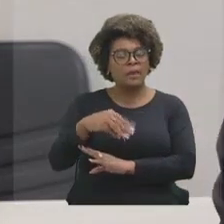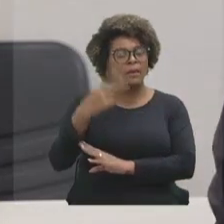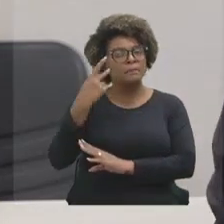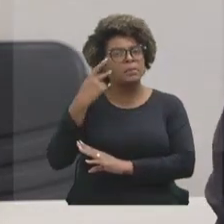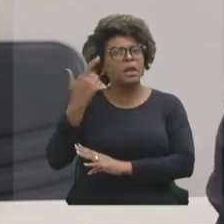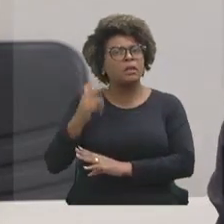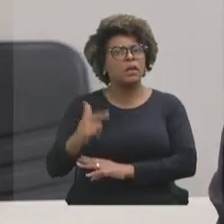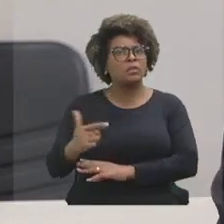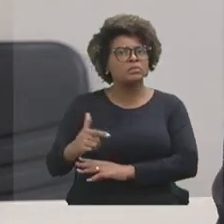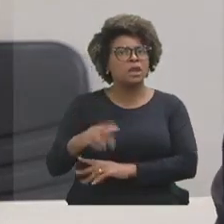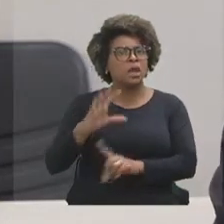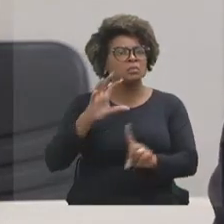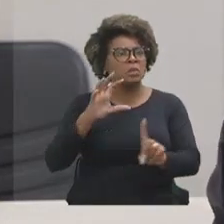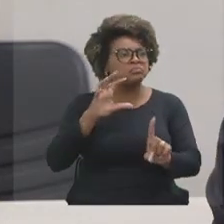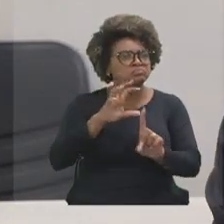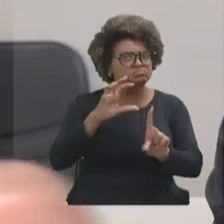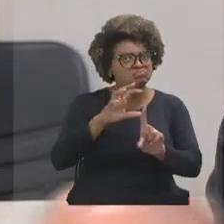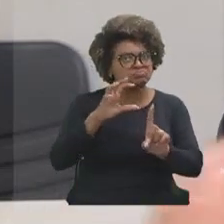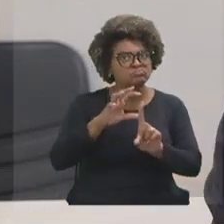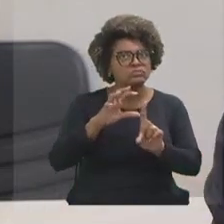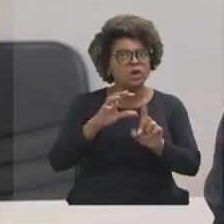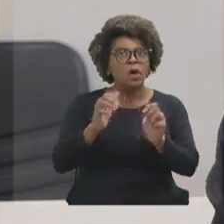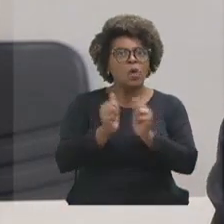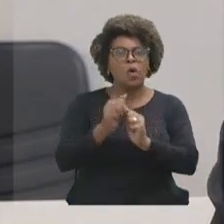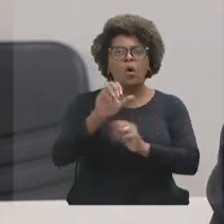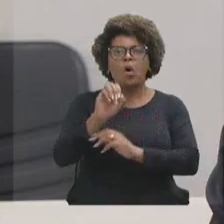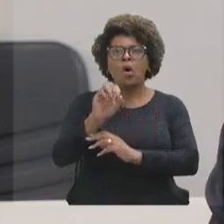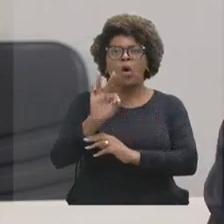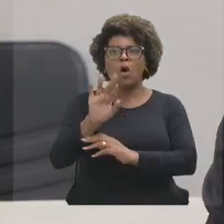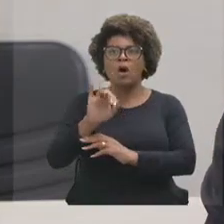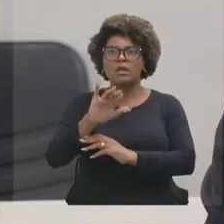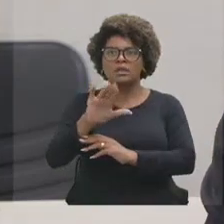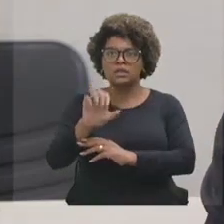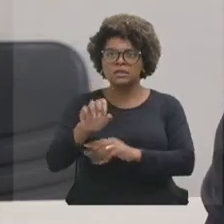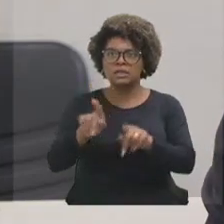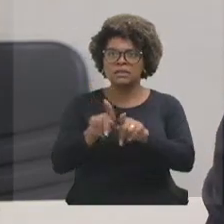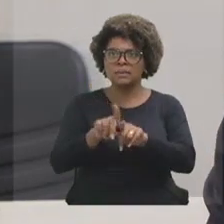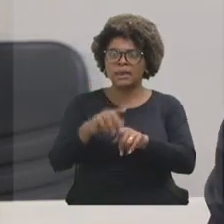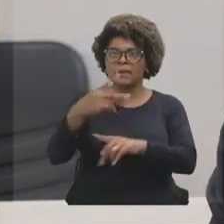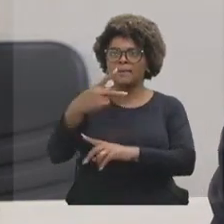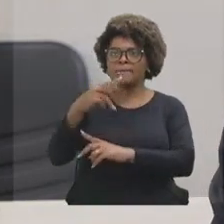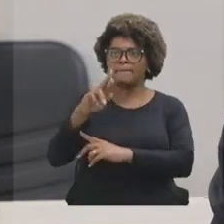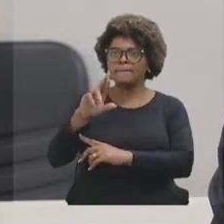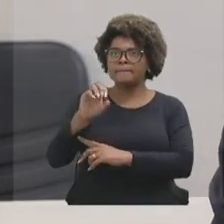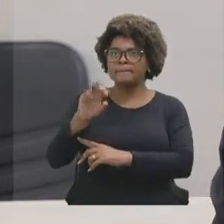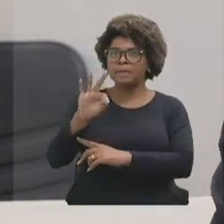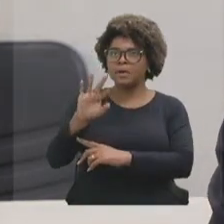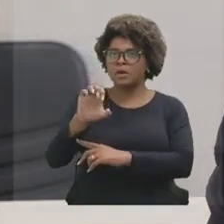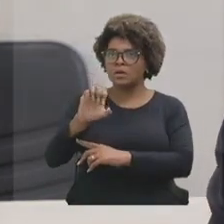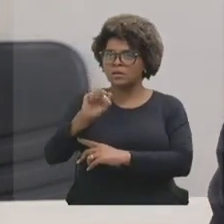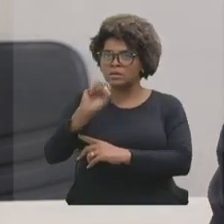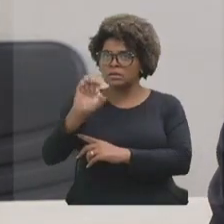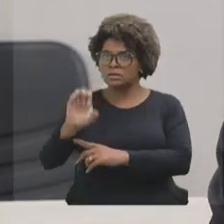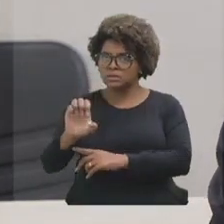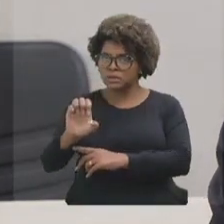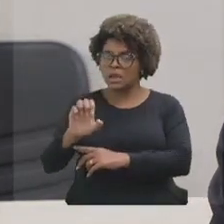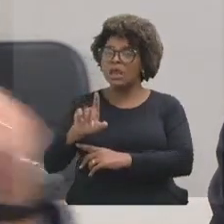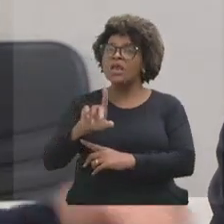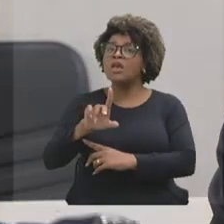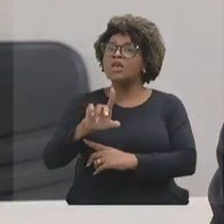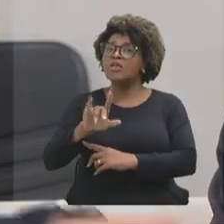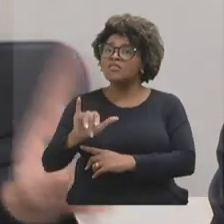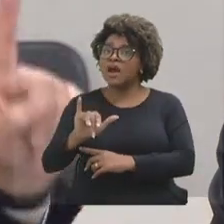é da horta de prótese e a gente vai bonificar na expectativa Nossa